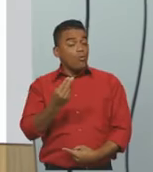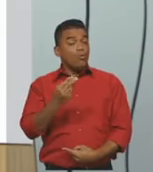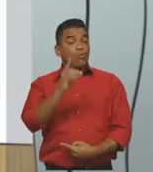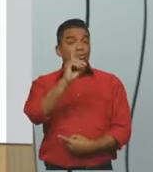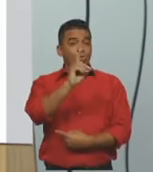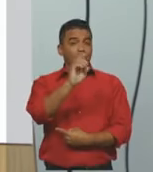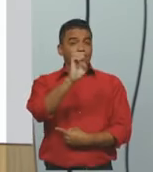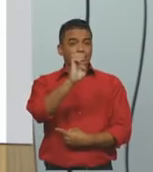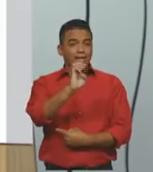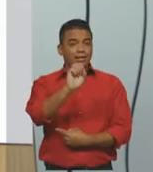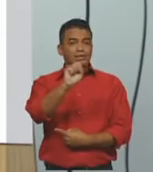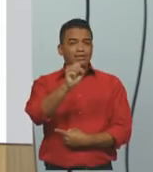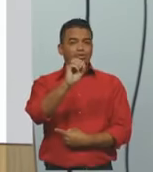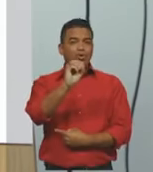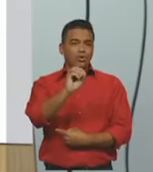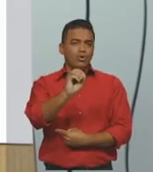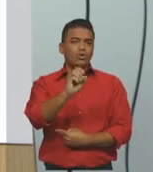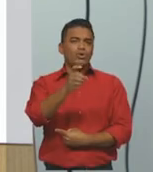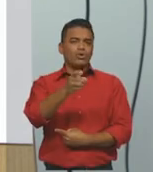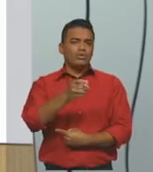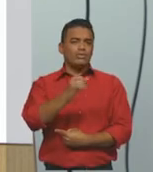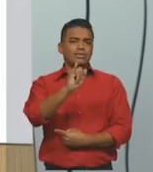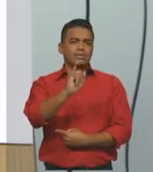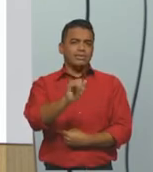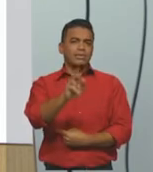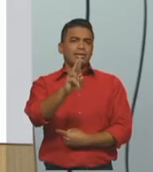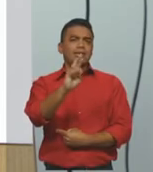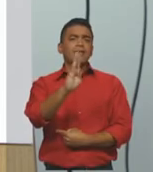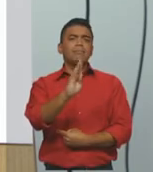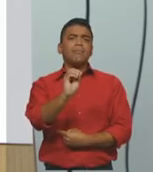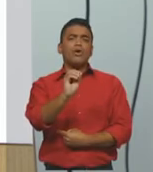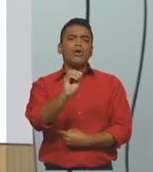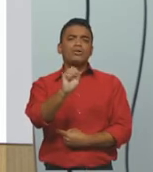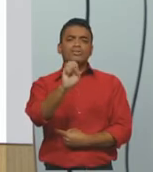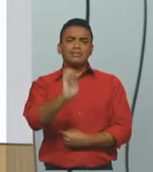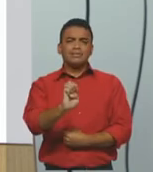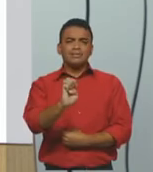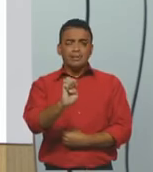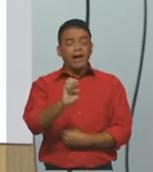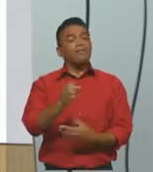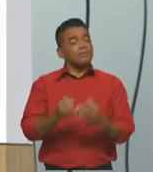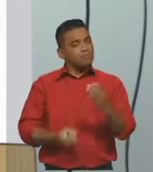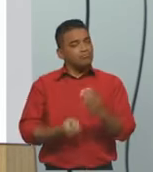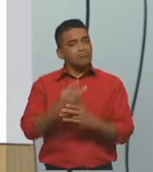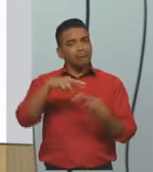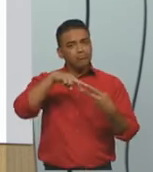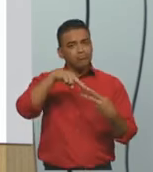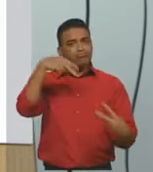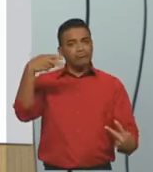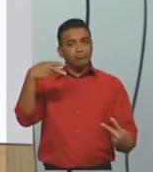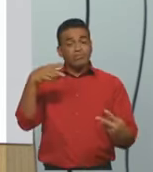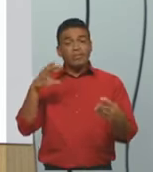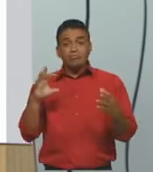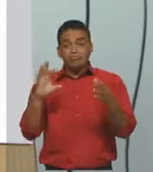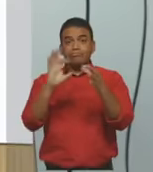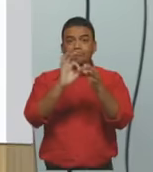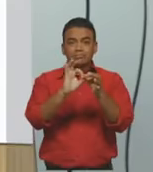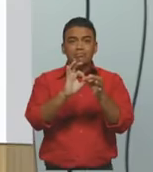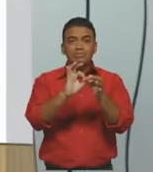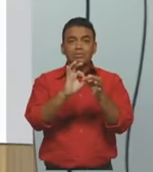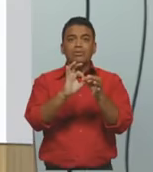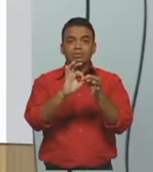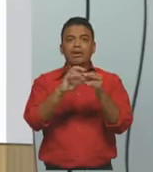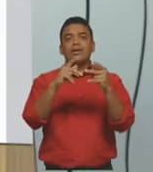desoxirribose, que vai originar o DNA. Ligado, então, a esse carboidrato, nós vamos ter aqui uma